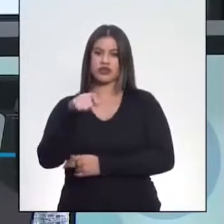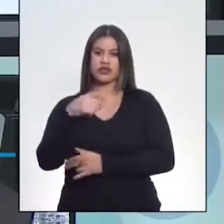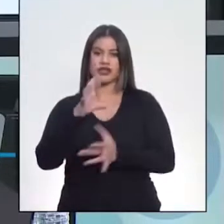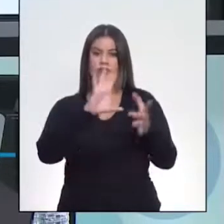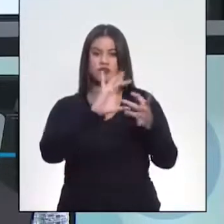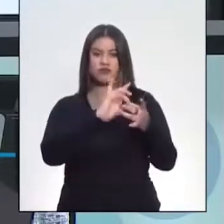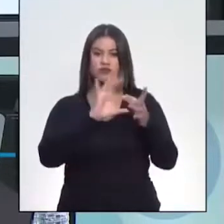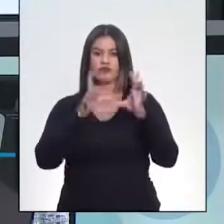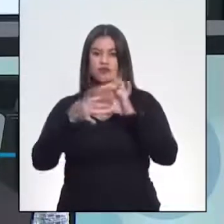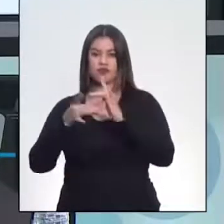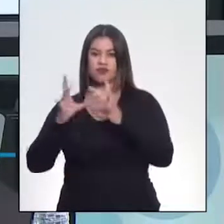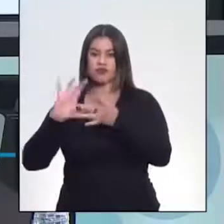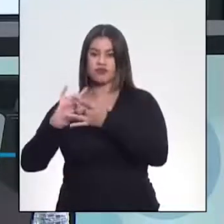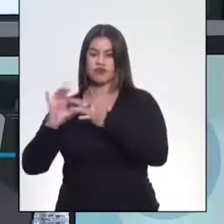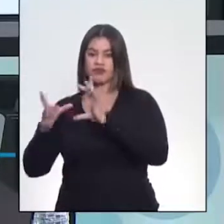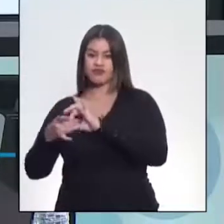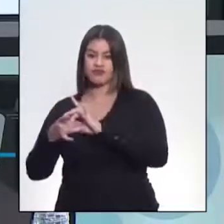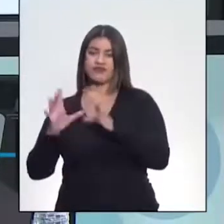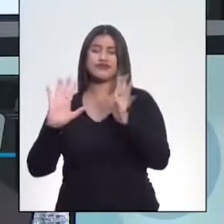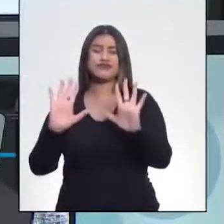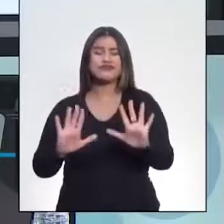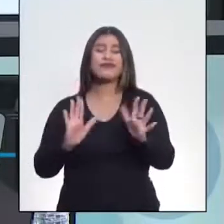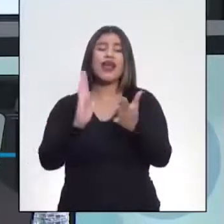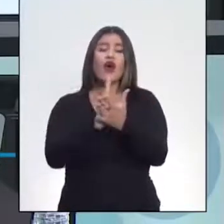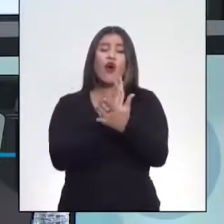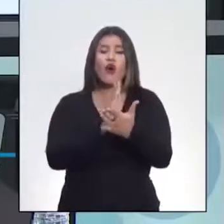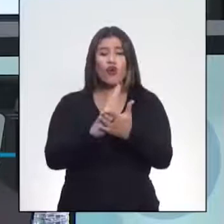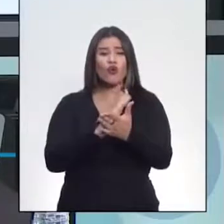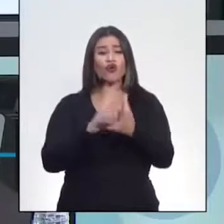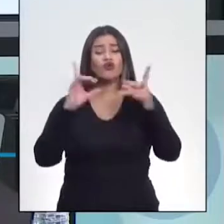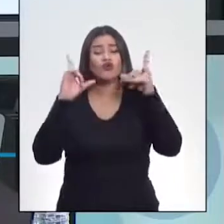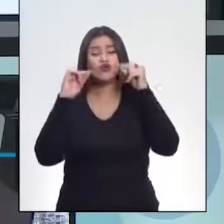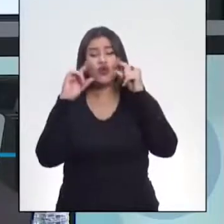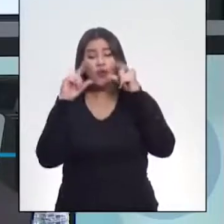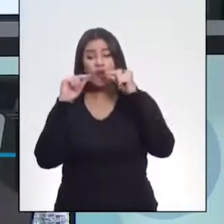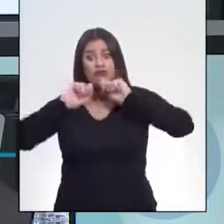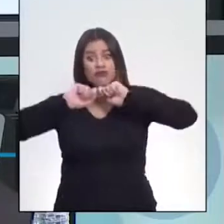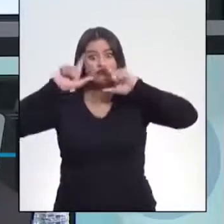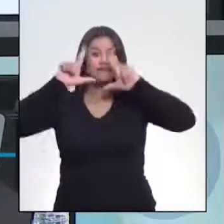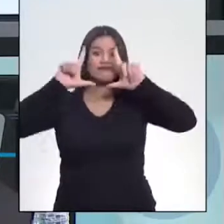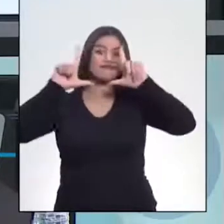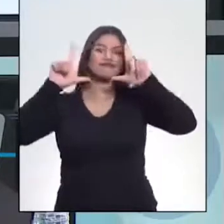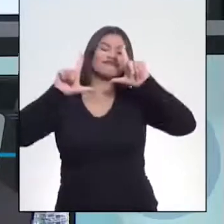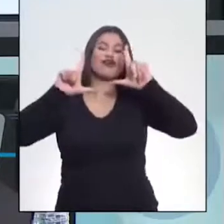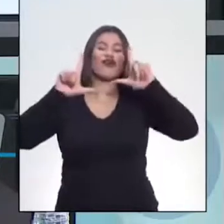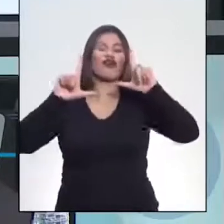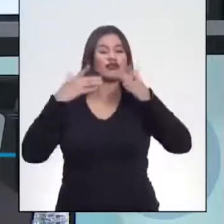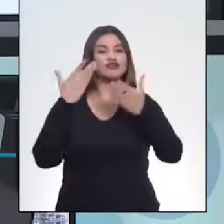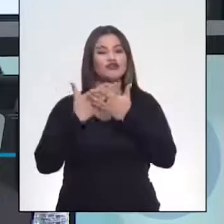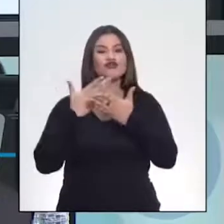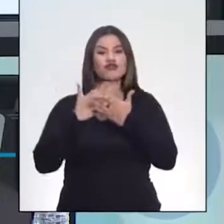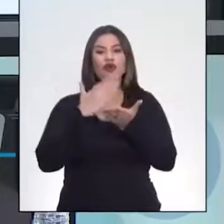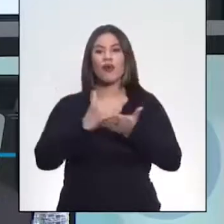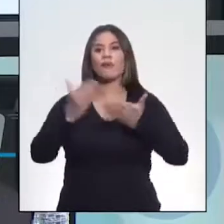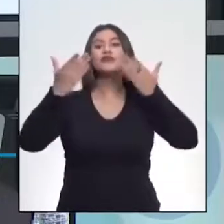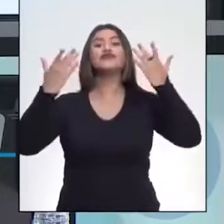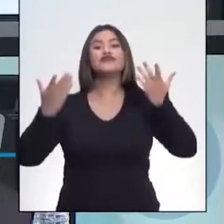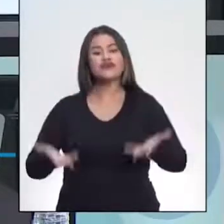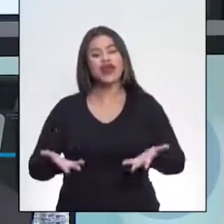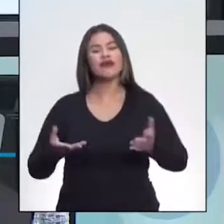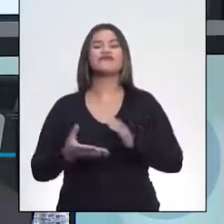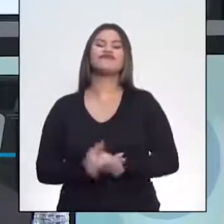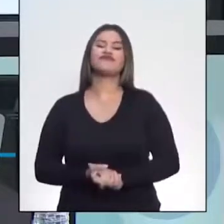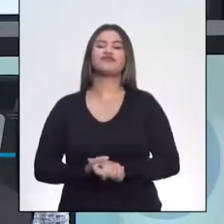acordando né pessoal aula já começou faz tempo e aqueles que estão bastante ansiosos aí a mais cadeia